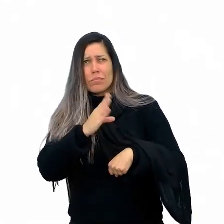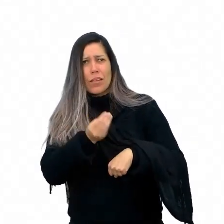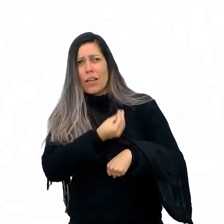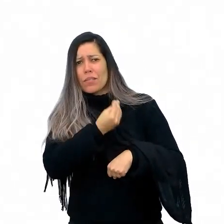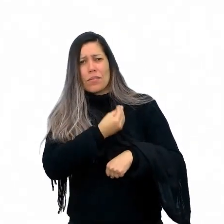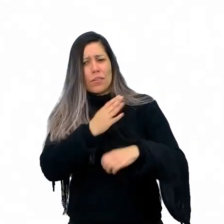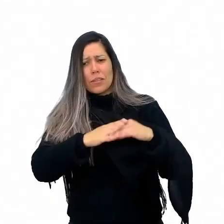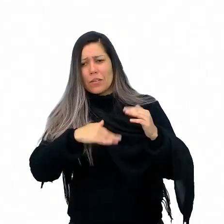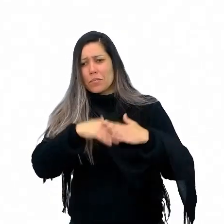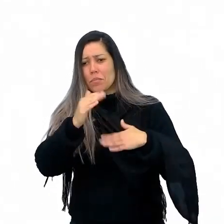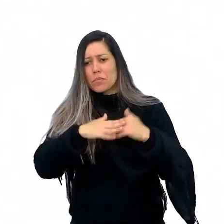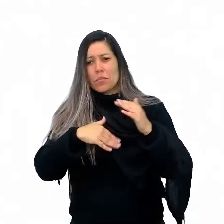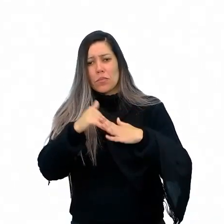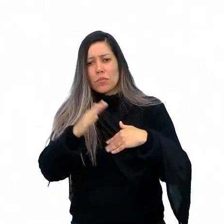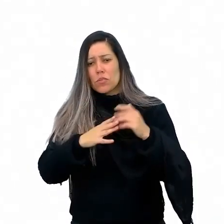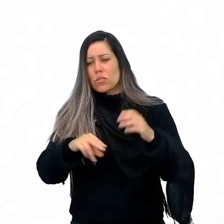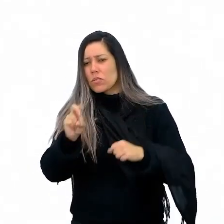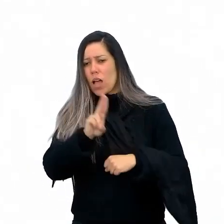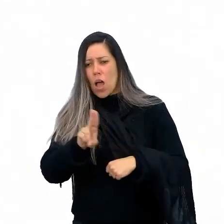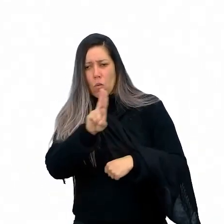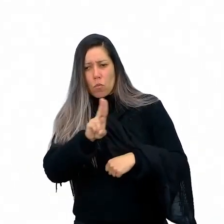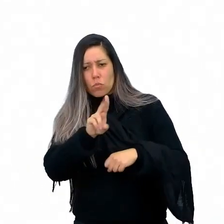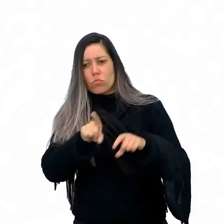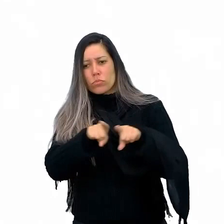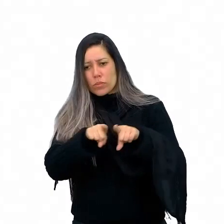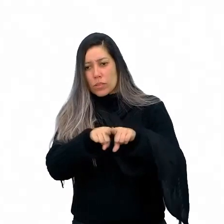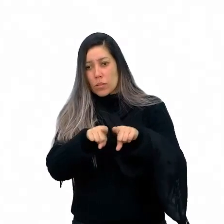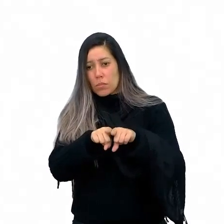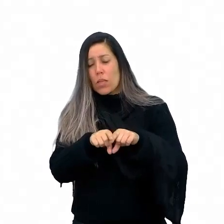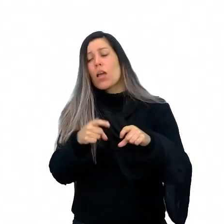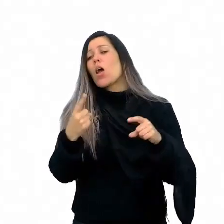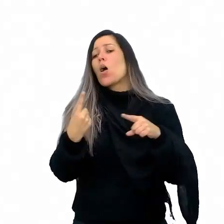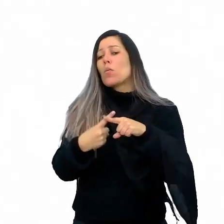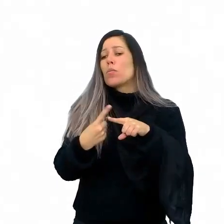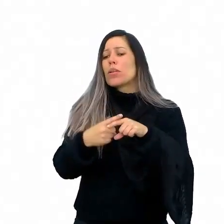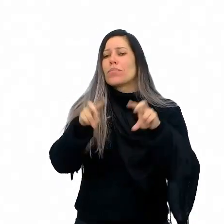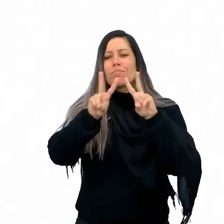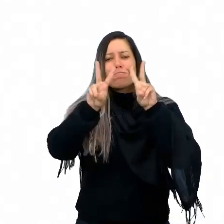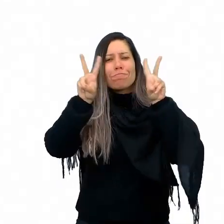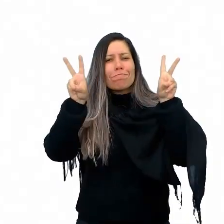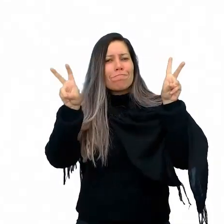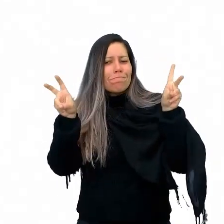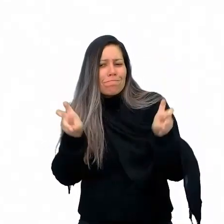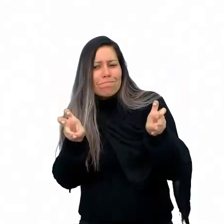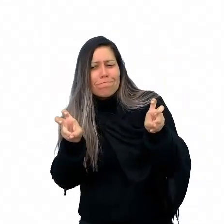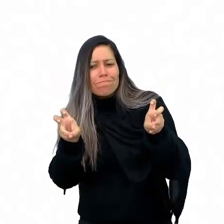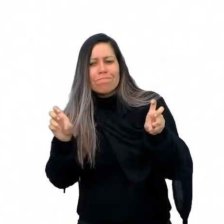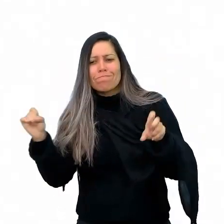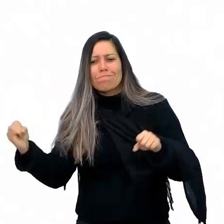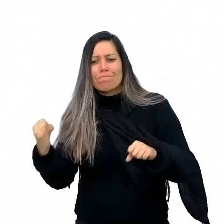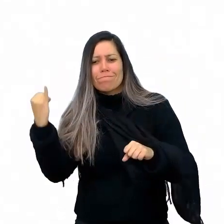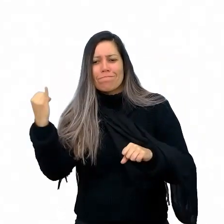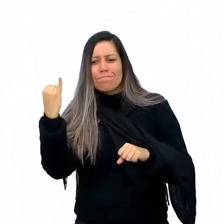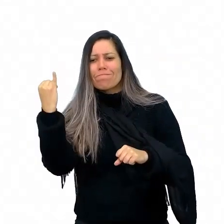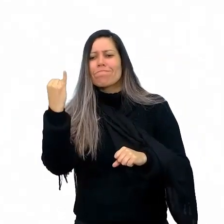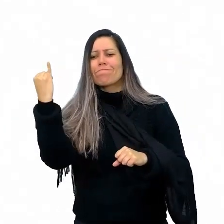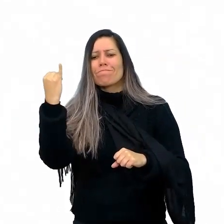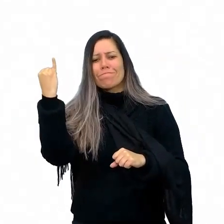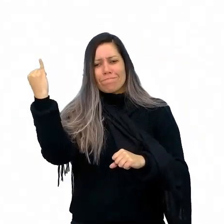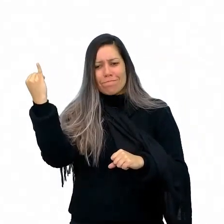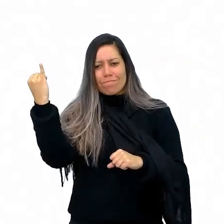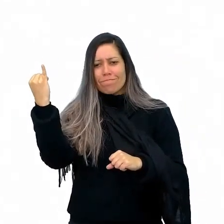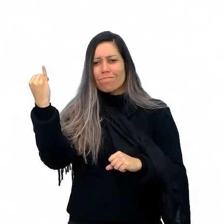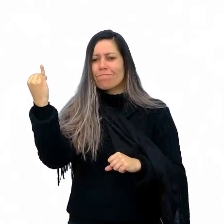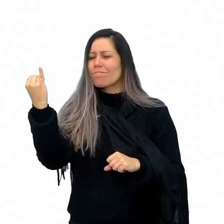profissional, sobretudo, porque são assuntos, são temáticas, são discussões que vão muito